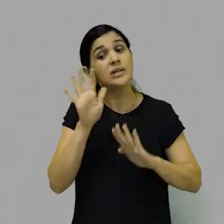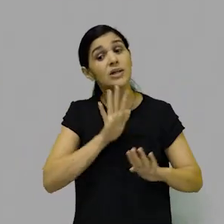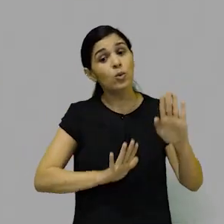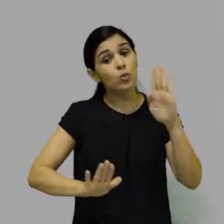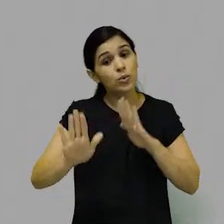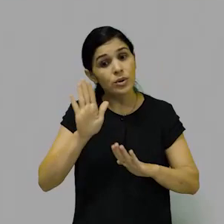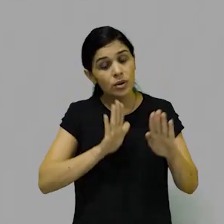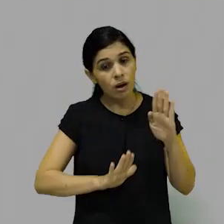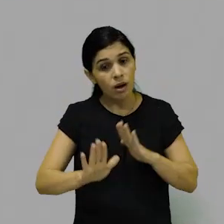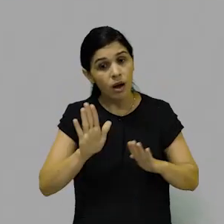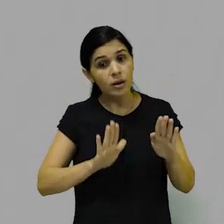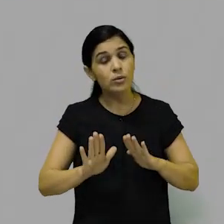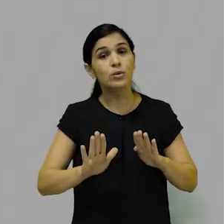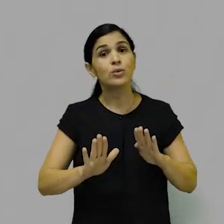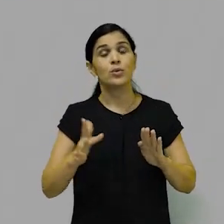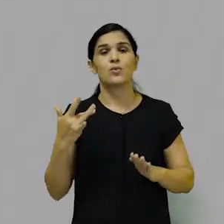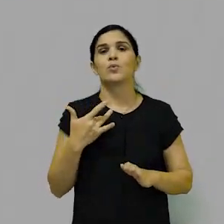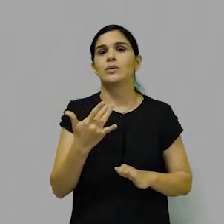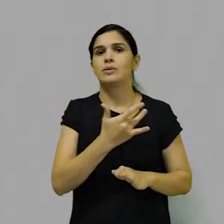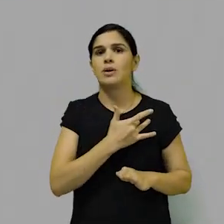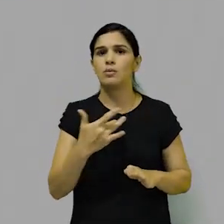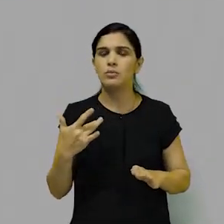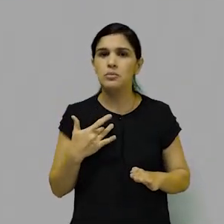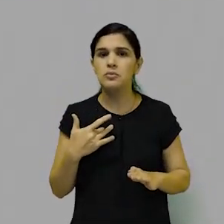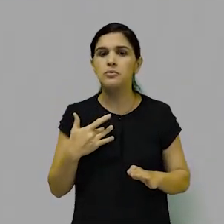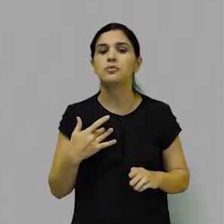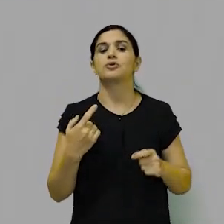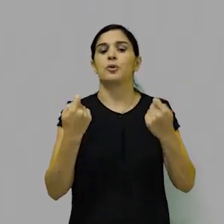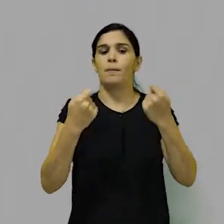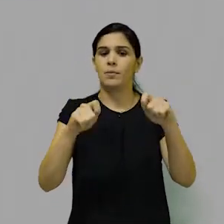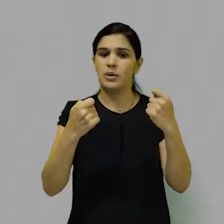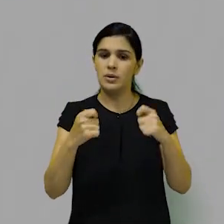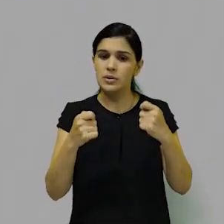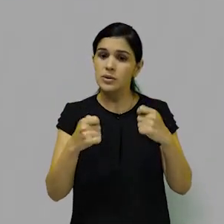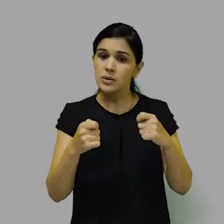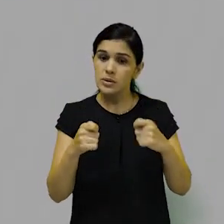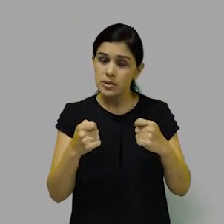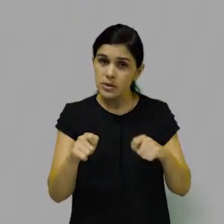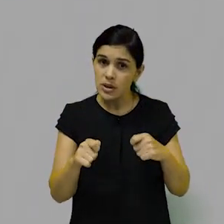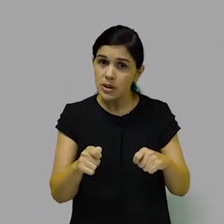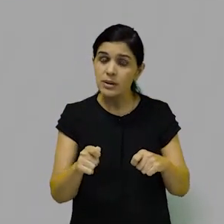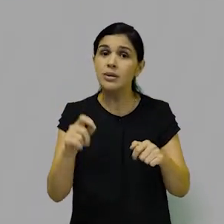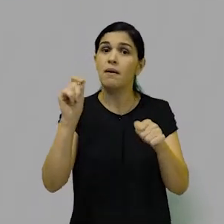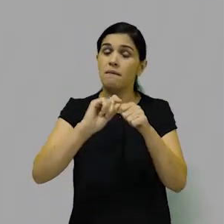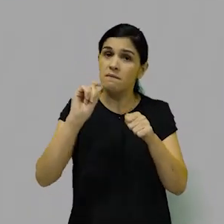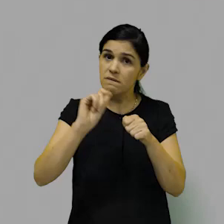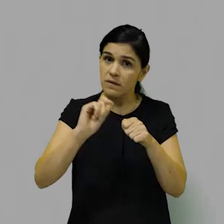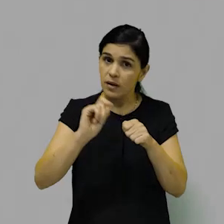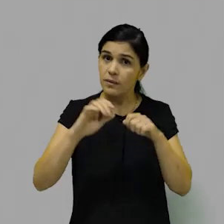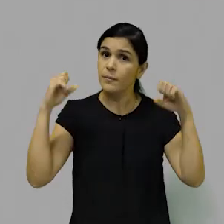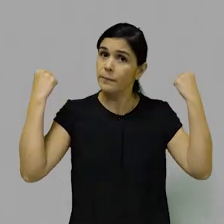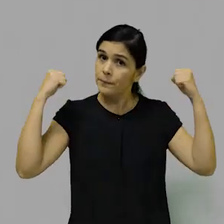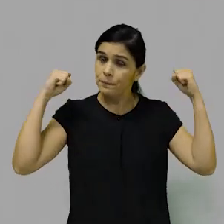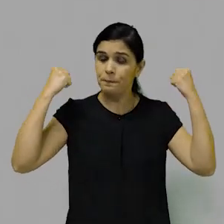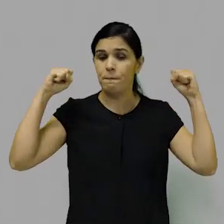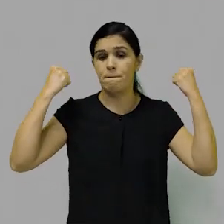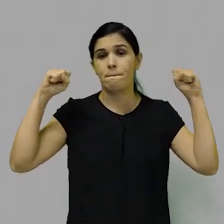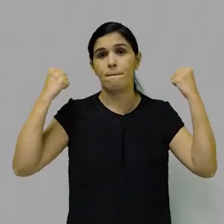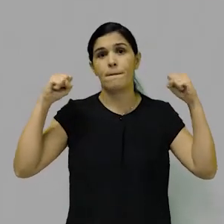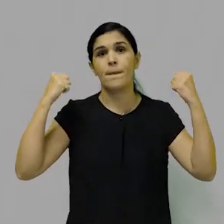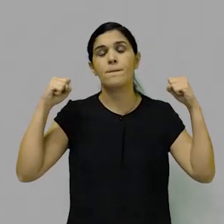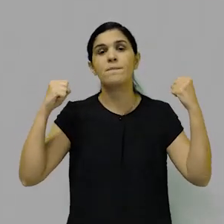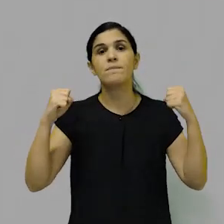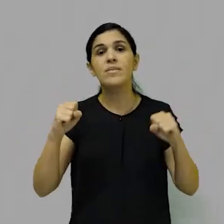no final que a gente não ceda a esses padrões. Você deve se aceitar, porém você deve o quê? Praticar exercícios físicos visando o